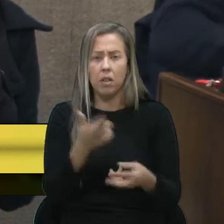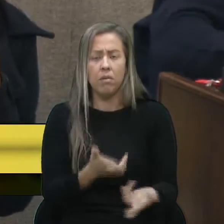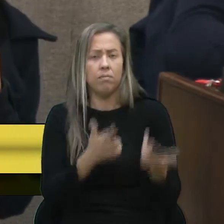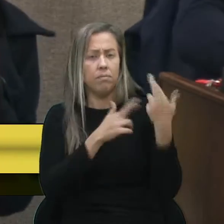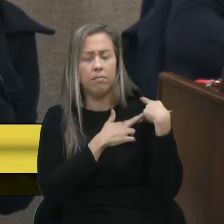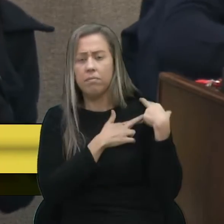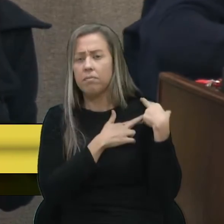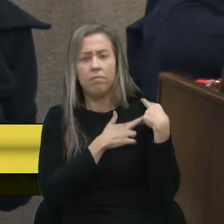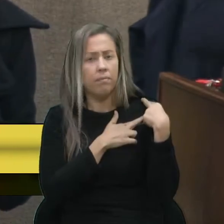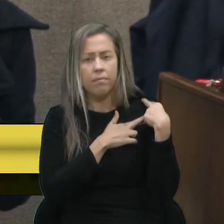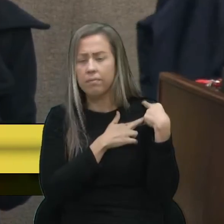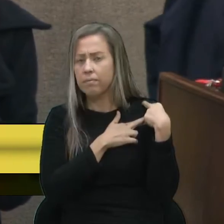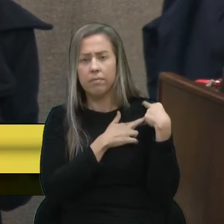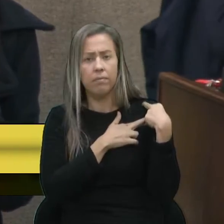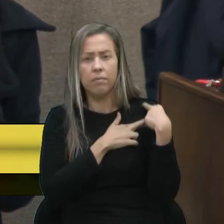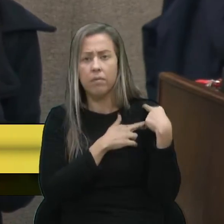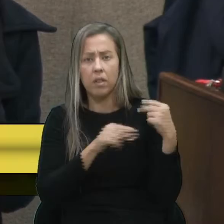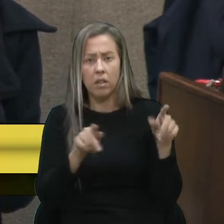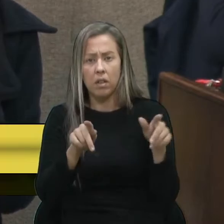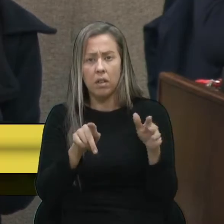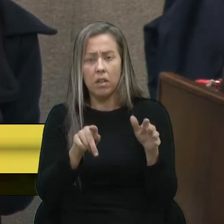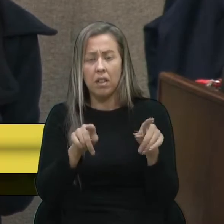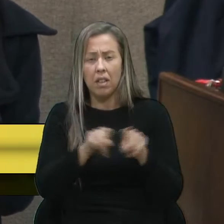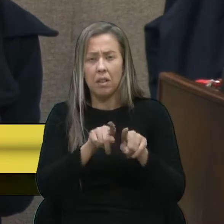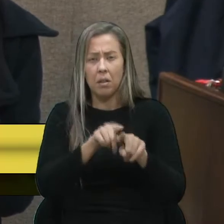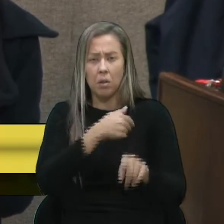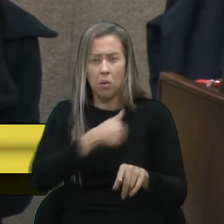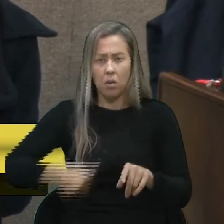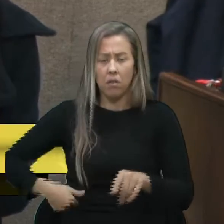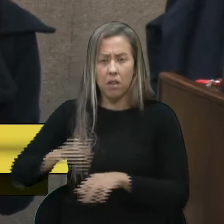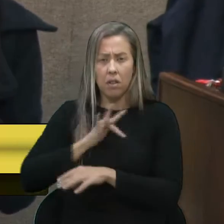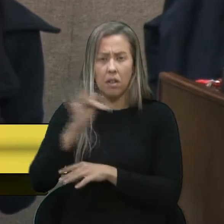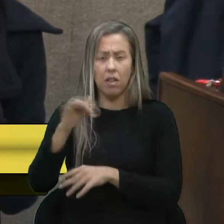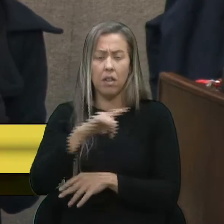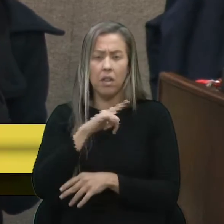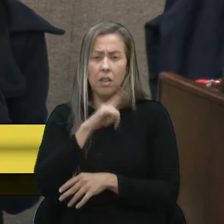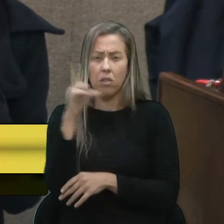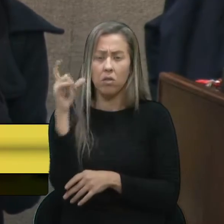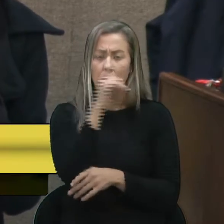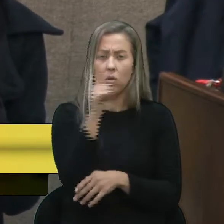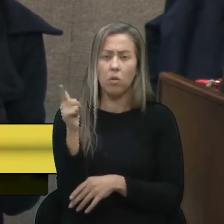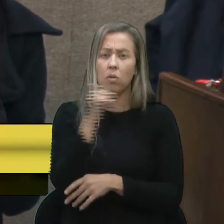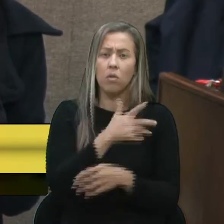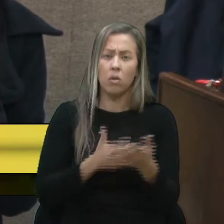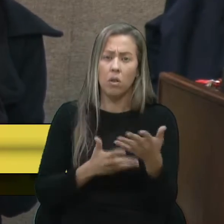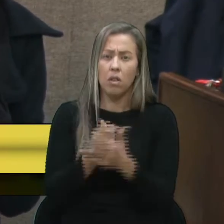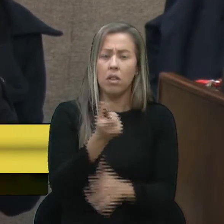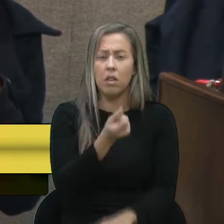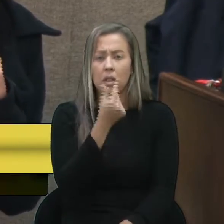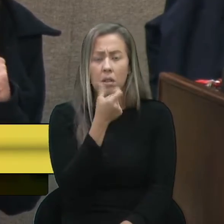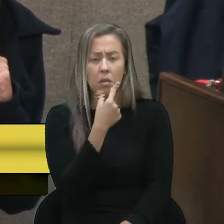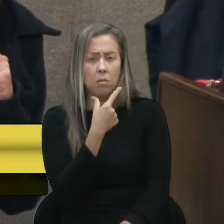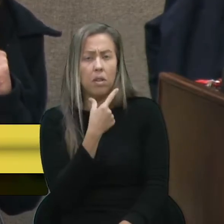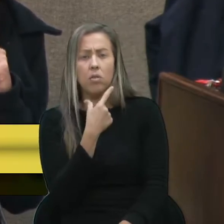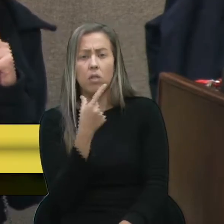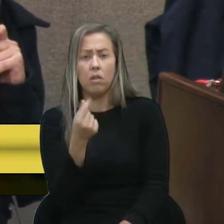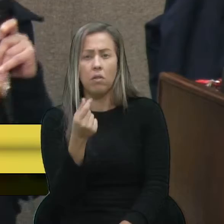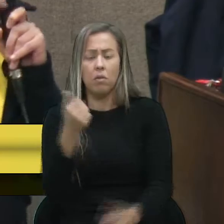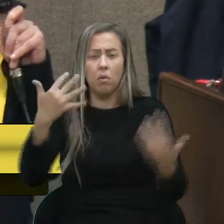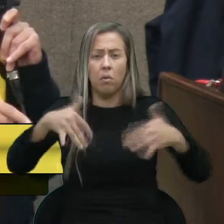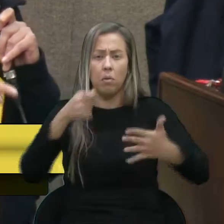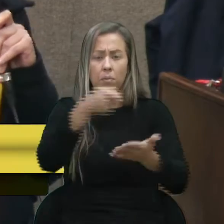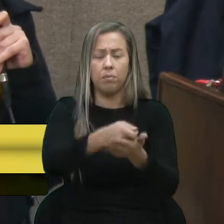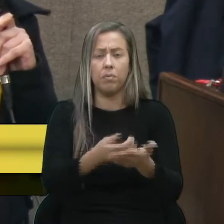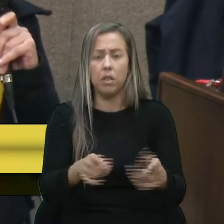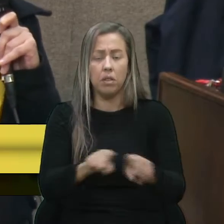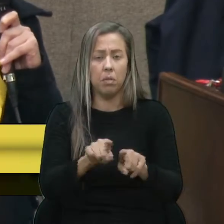irresponsabilidades, talvez, por parte do governo federal, existe também uma dificuldade de conseguir comprar esses medicamentos por causa desses valores abusivos. E